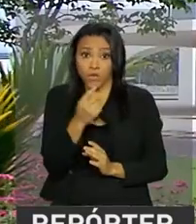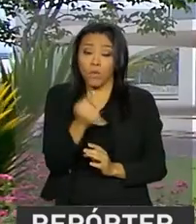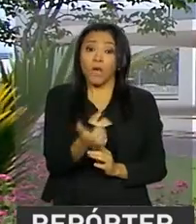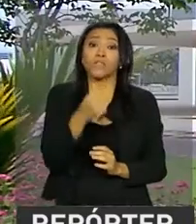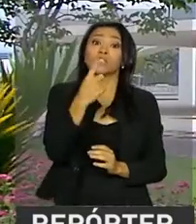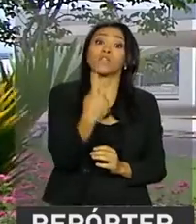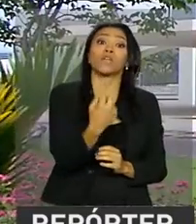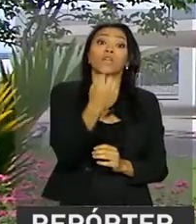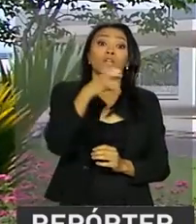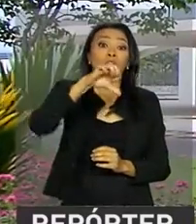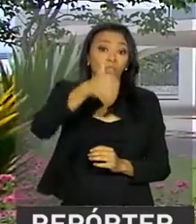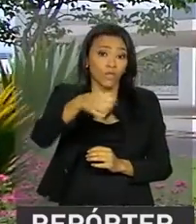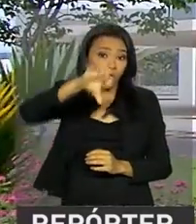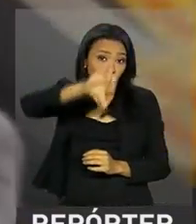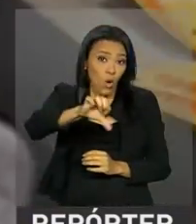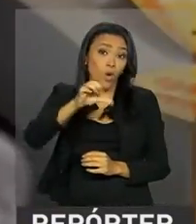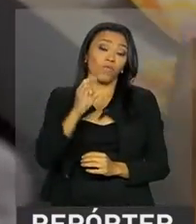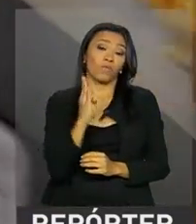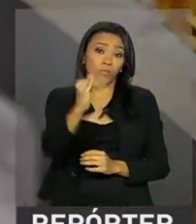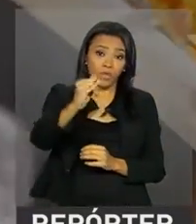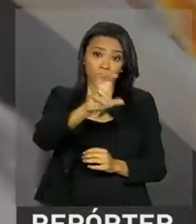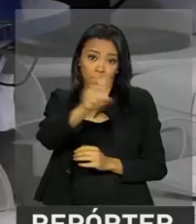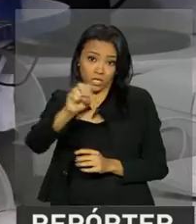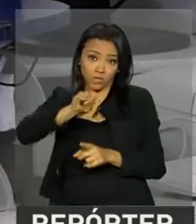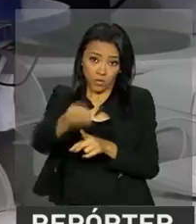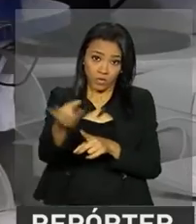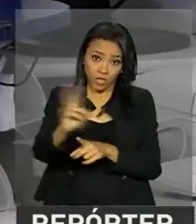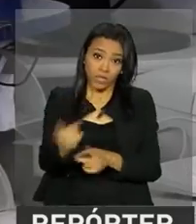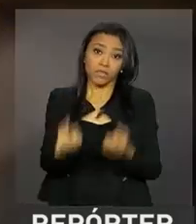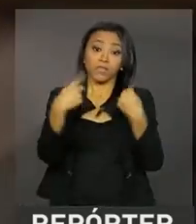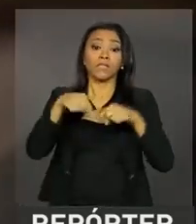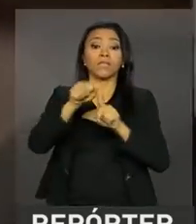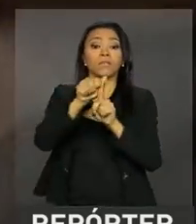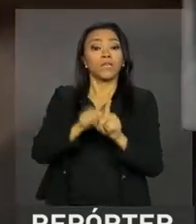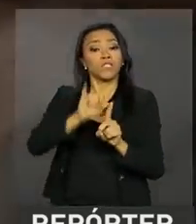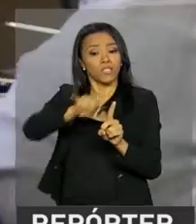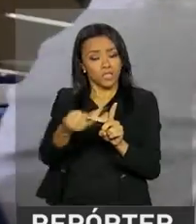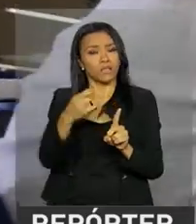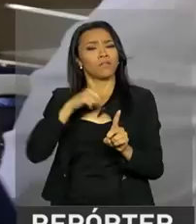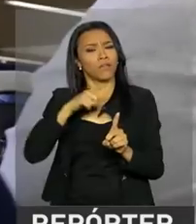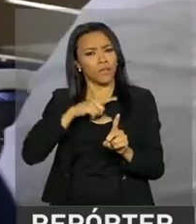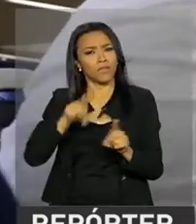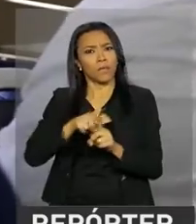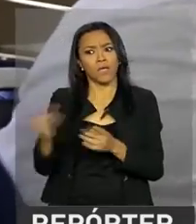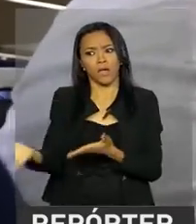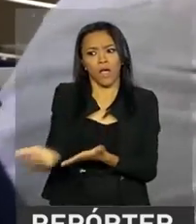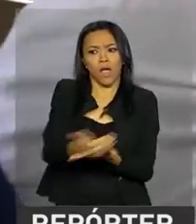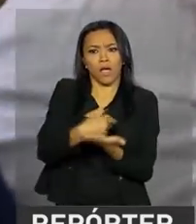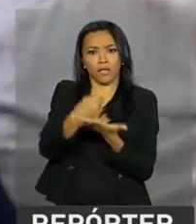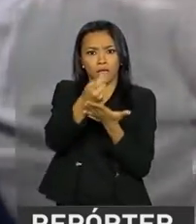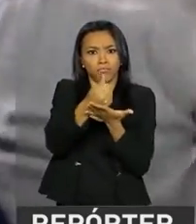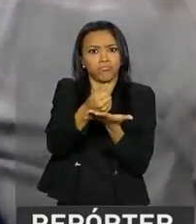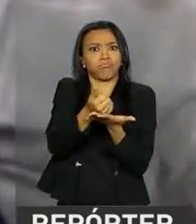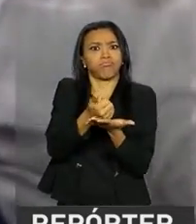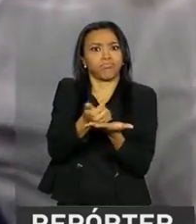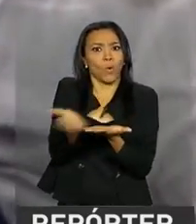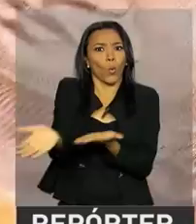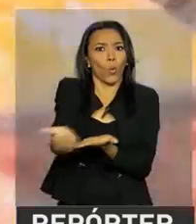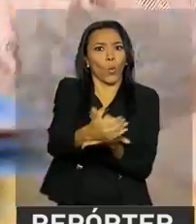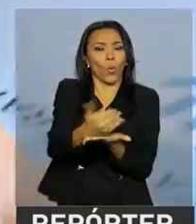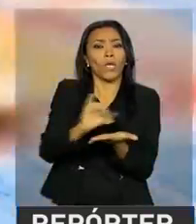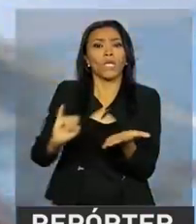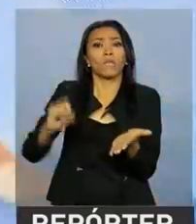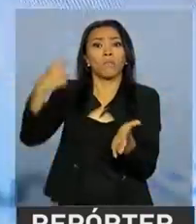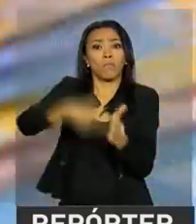e meio de reais em janeiro também teve fatores atípicos que aumentaram a arrecadação como o maior recolhimento de